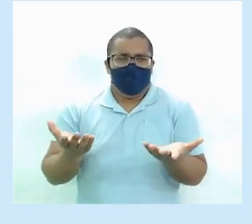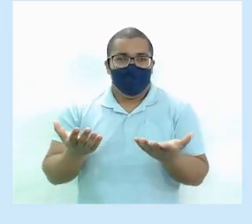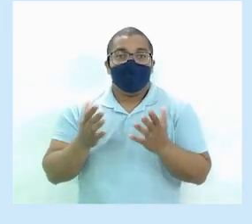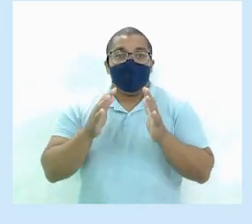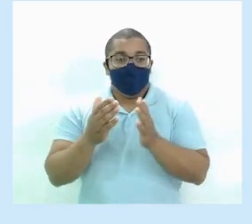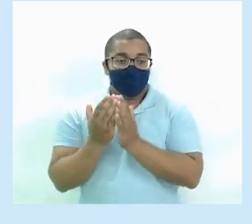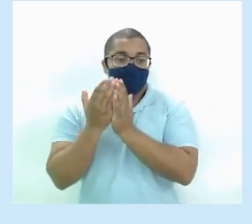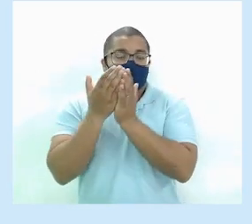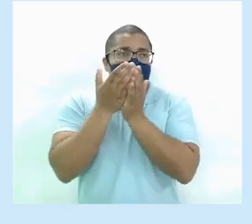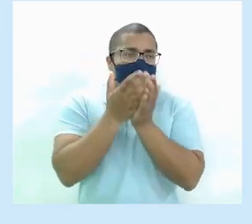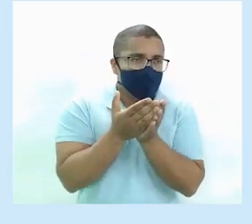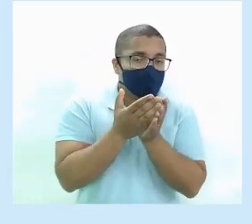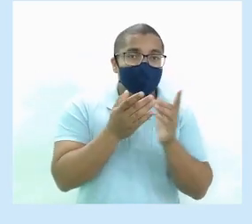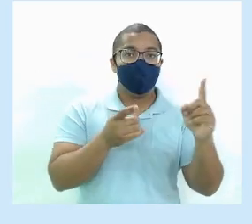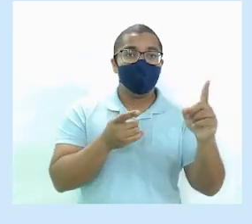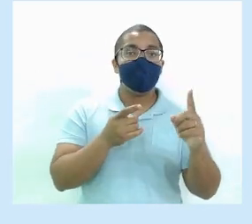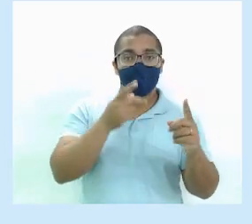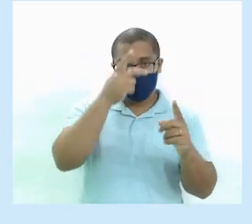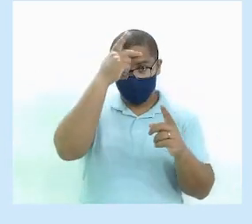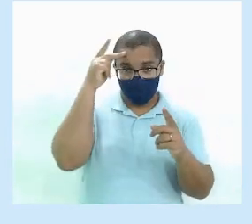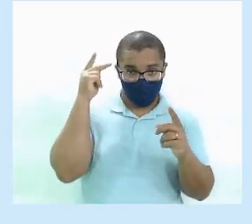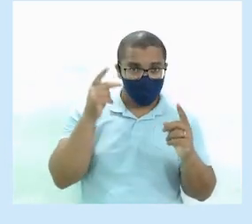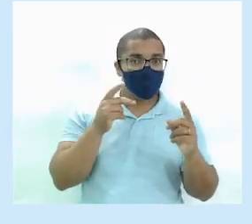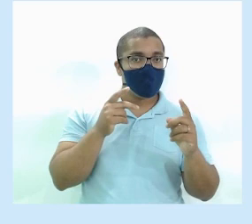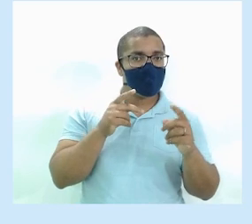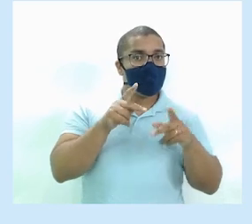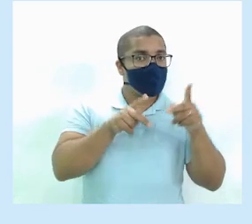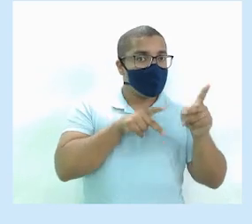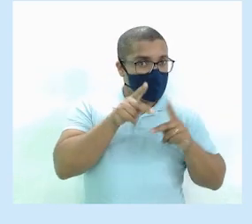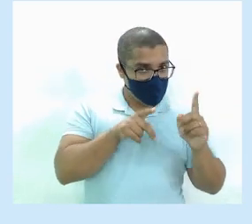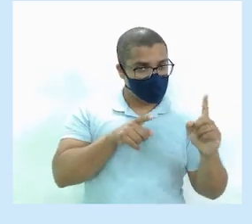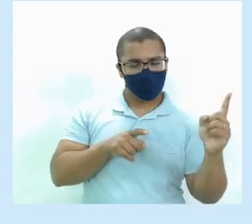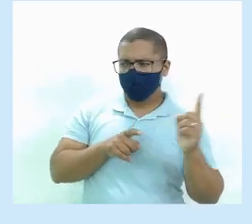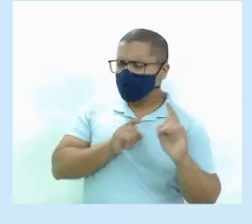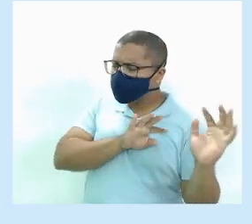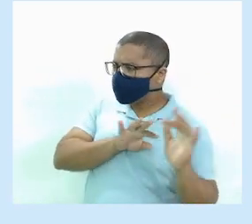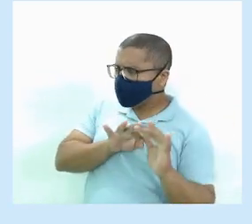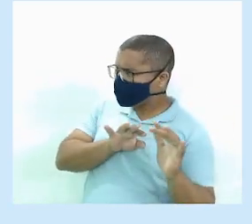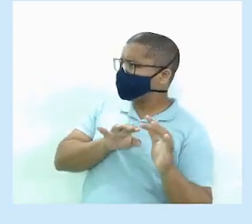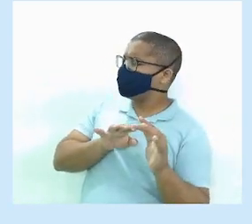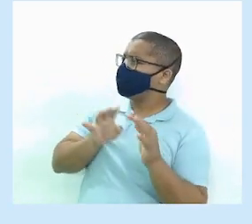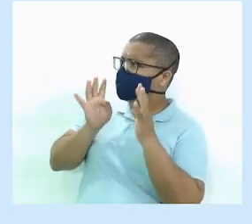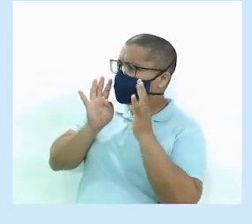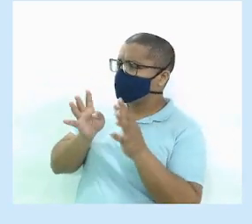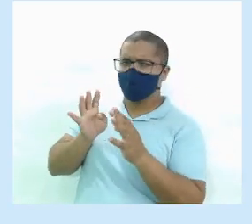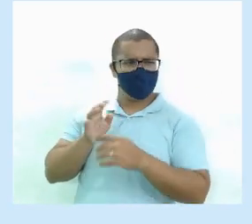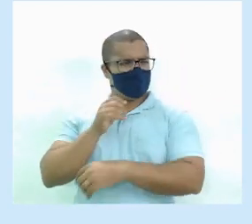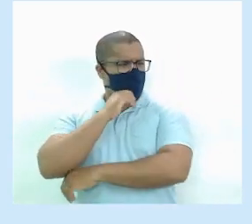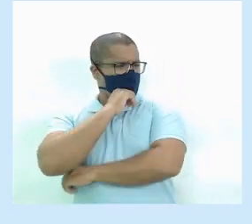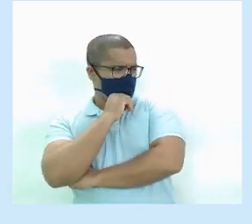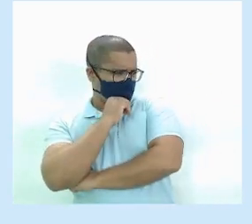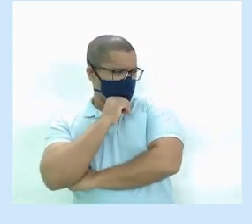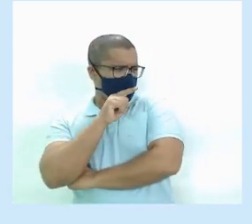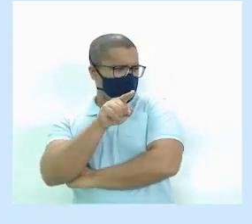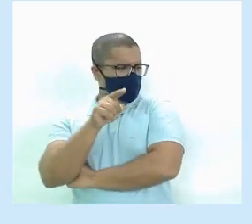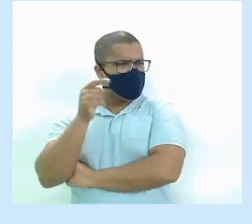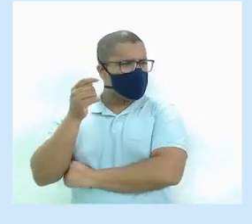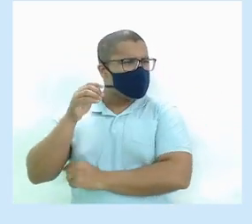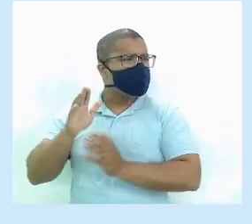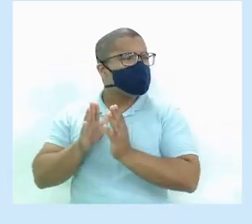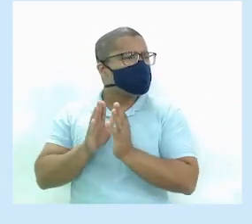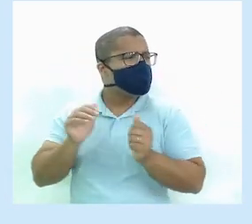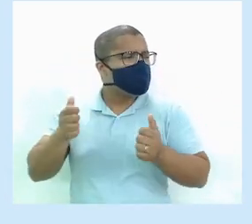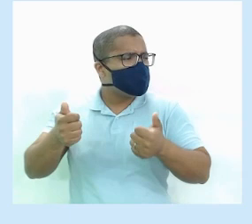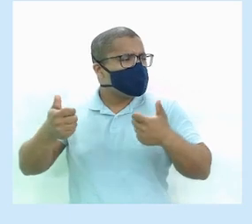Colombo chegou, saiu os índios, que ele achava que era a Índia. Ele disse, eu acho que não é que estavam, como eu disse lá na Espanha, não,